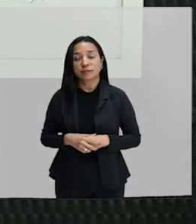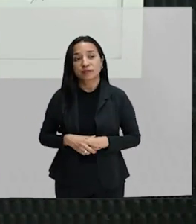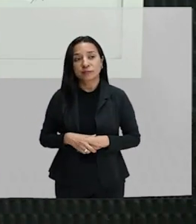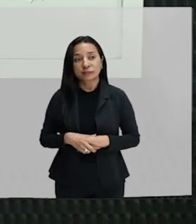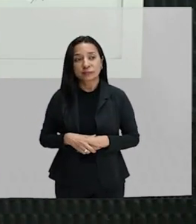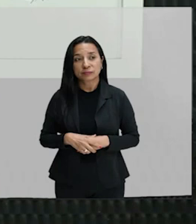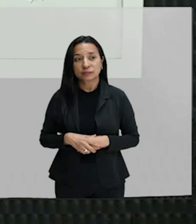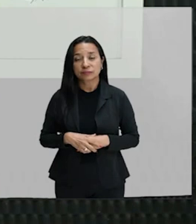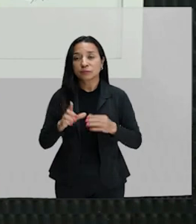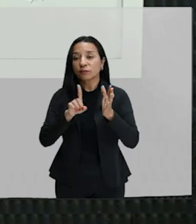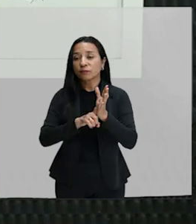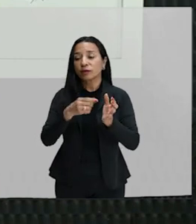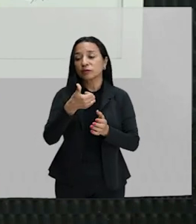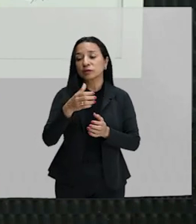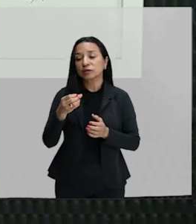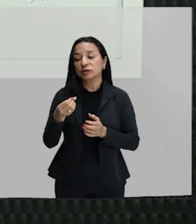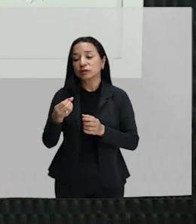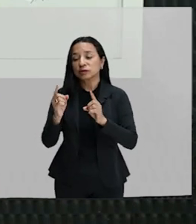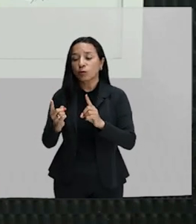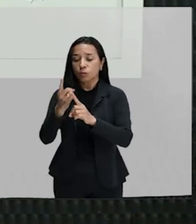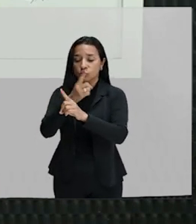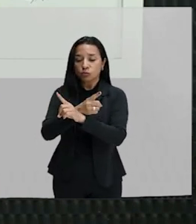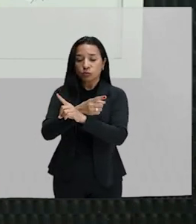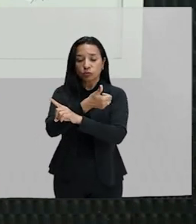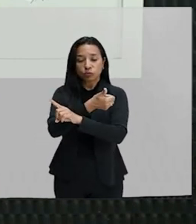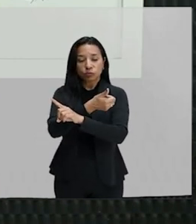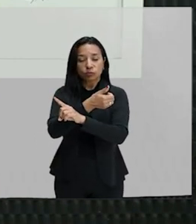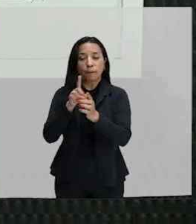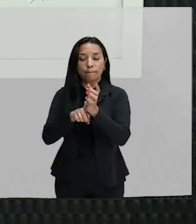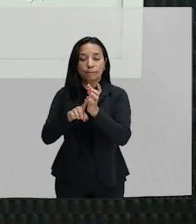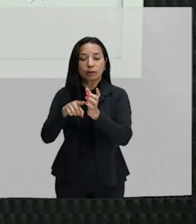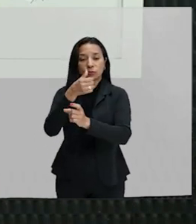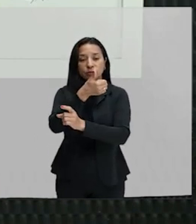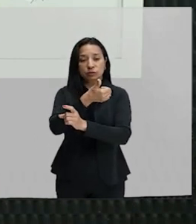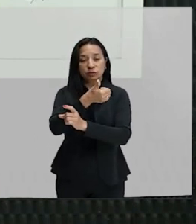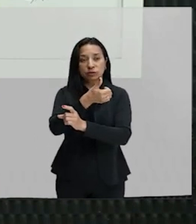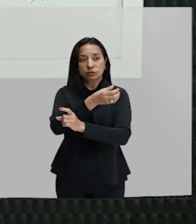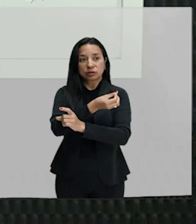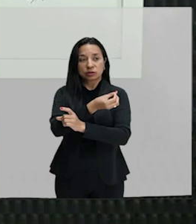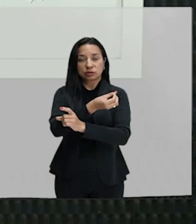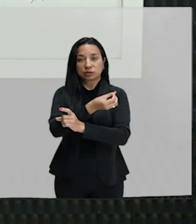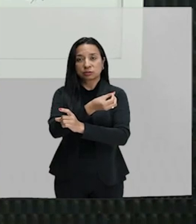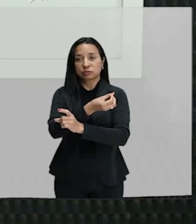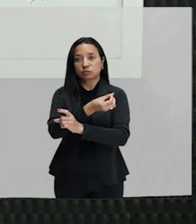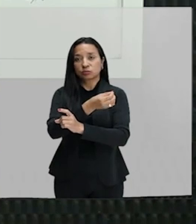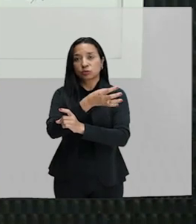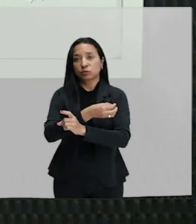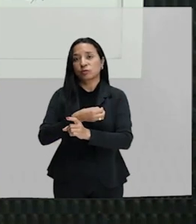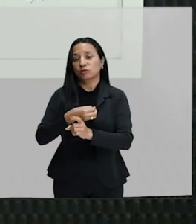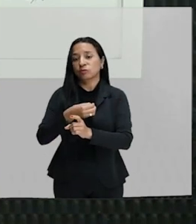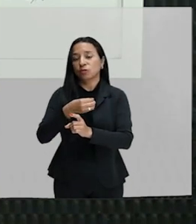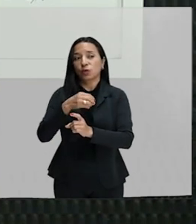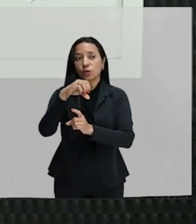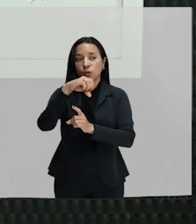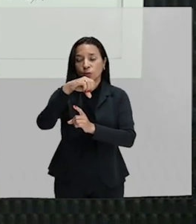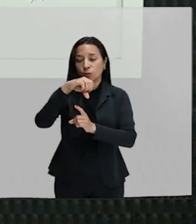- 1660 eu vou passar para o outro lado e esse nove não é nove